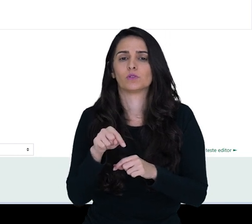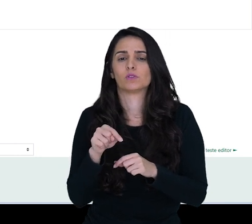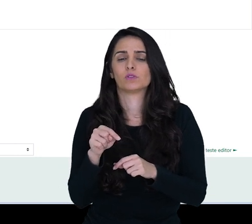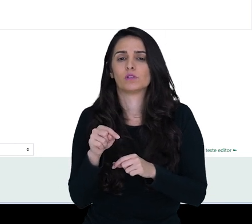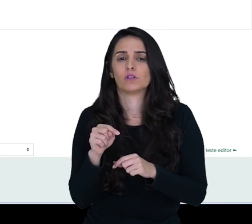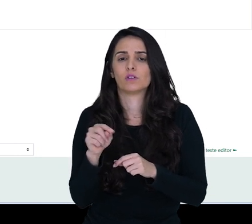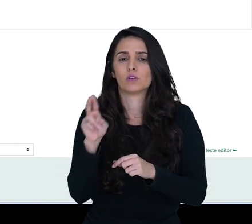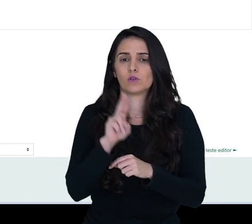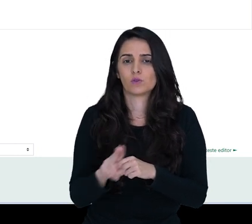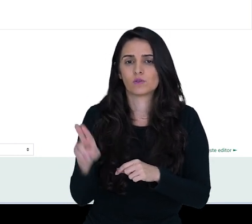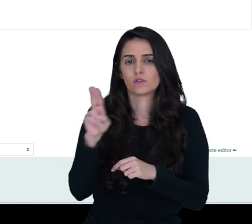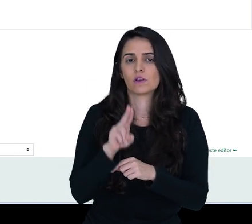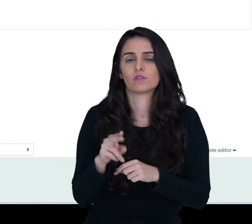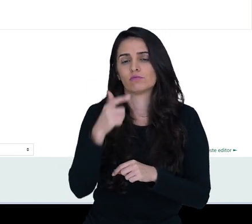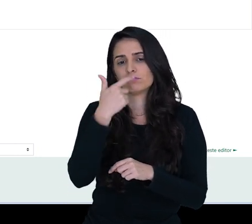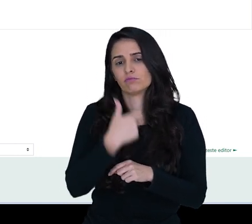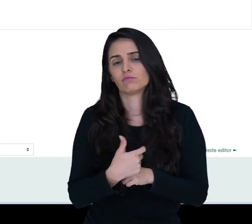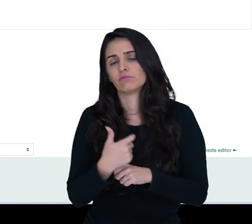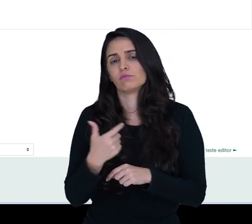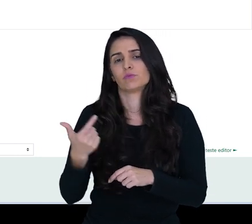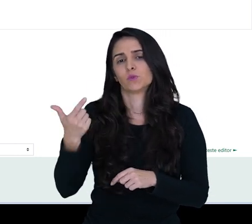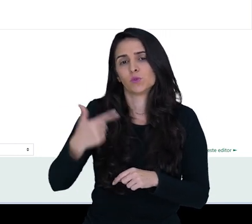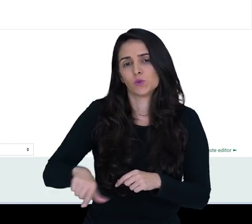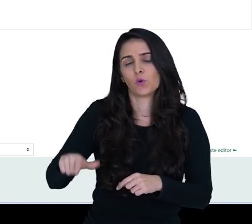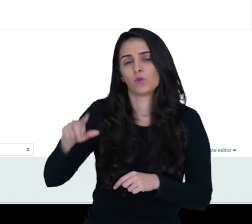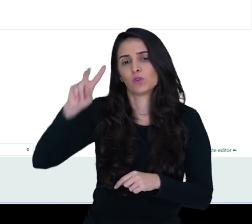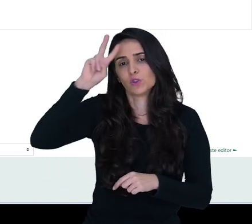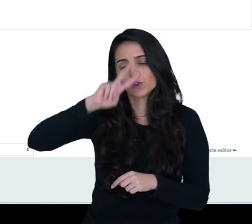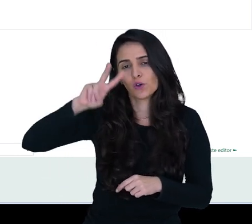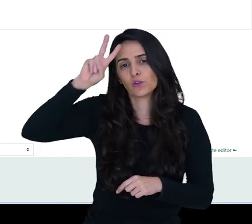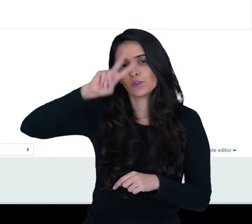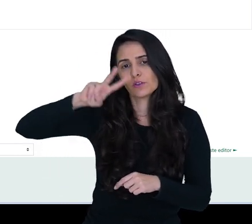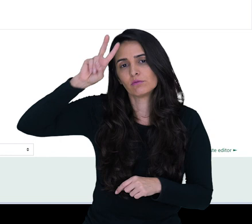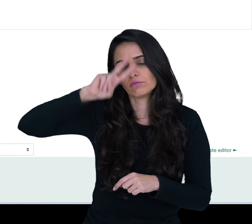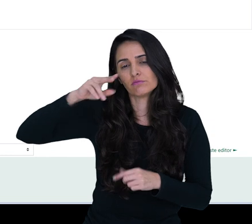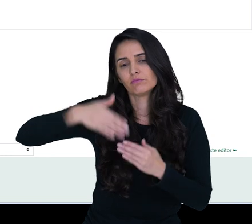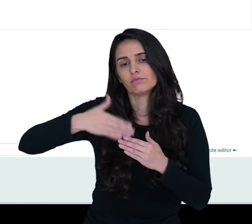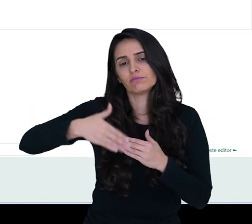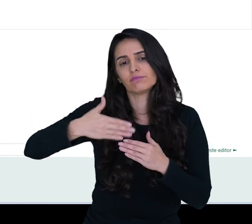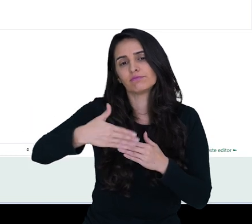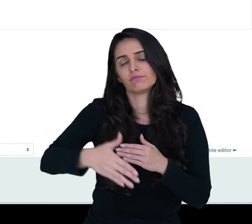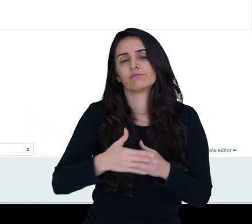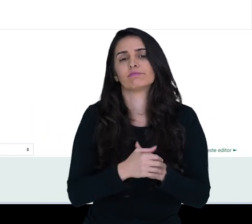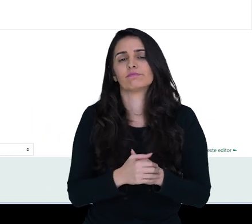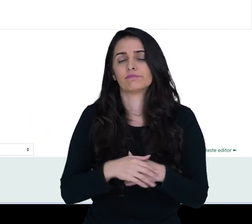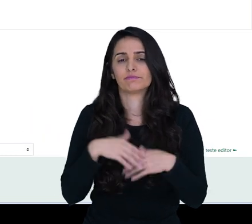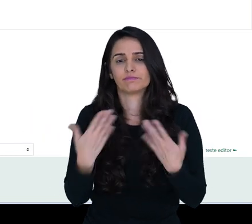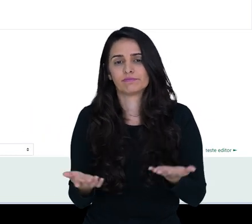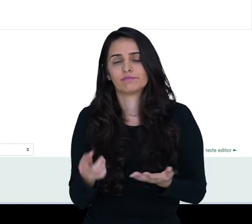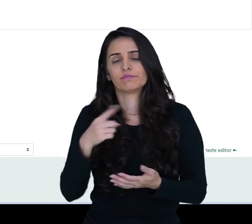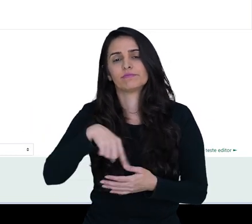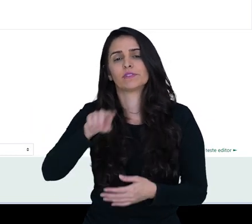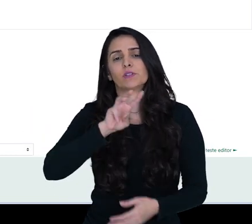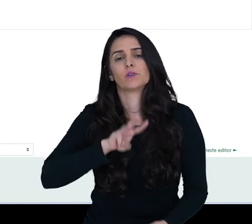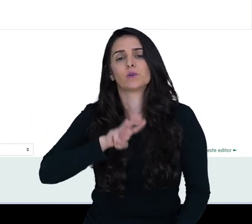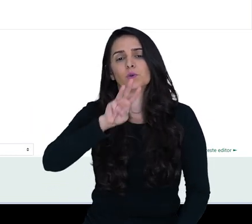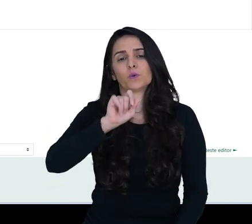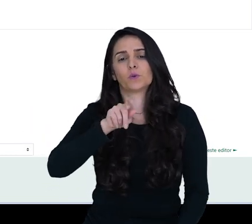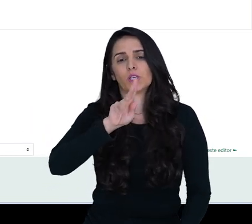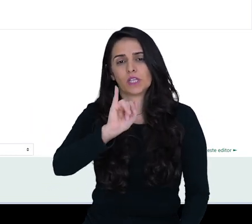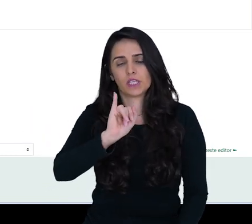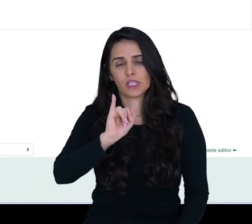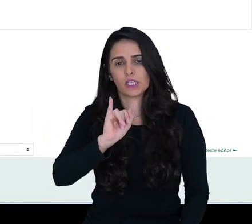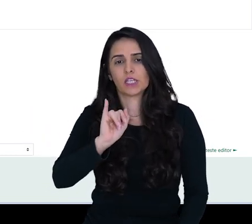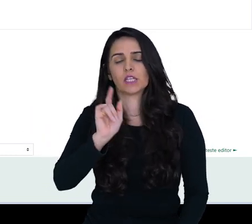vai sendo utilizada eu vou vendo o histórico e por aí vai essa é a nossa Wiki está